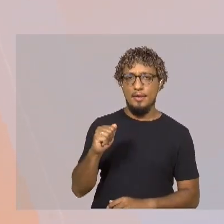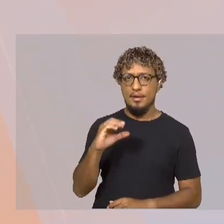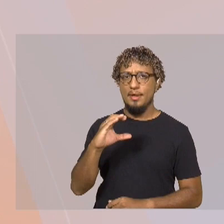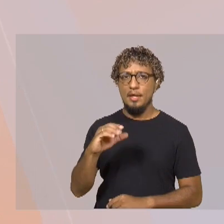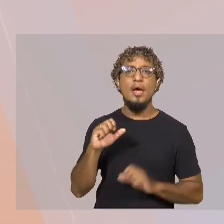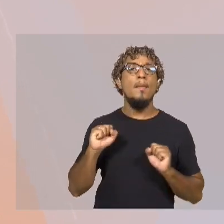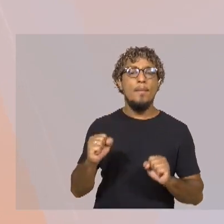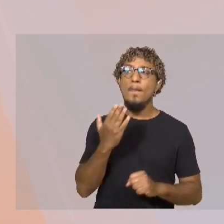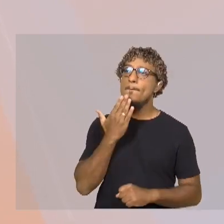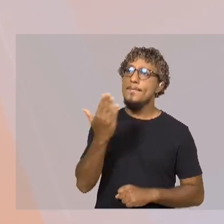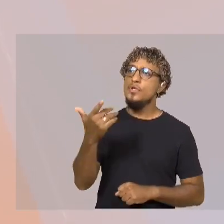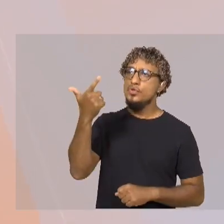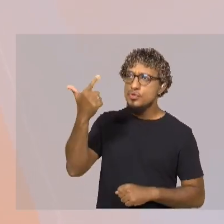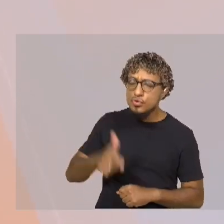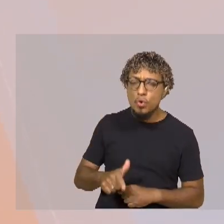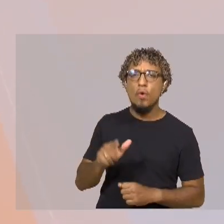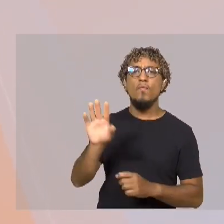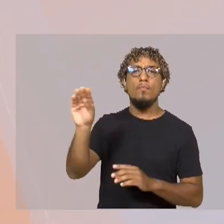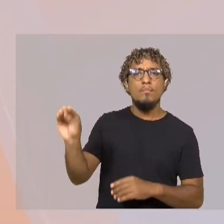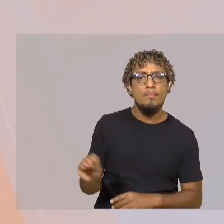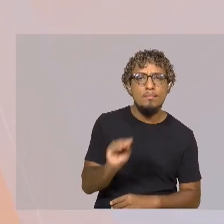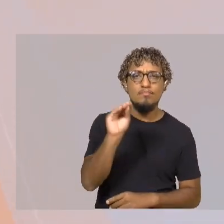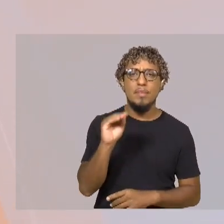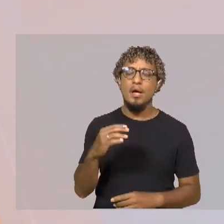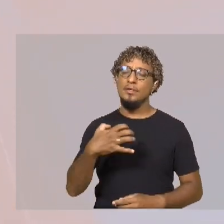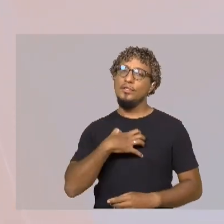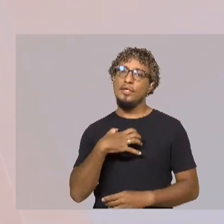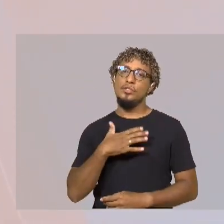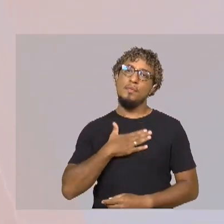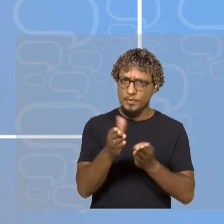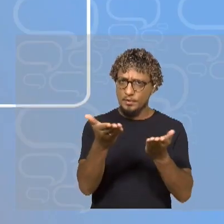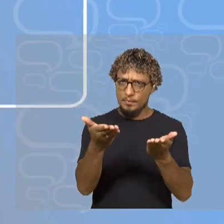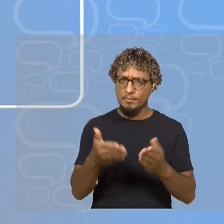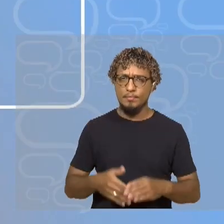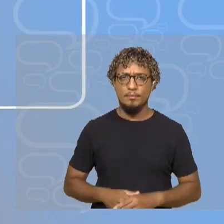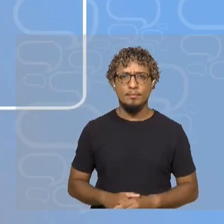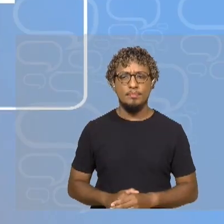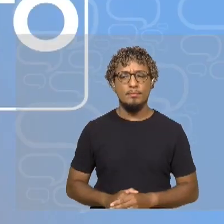direito a pedir uma remarcação do jeito que você desejar.